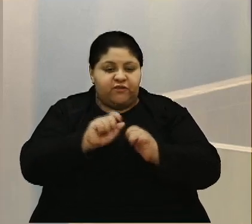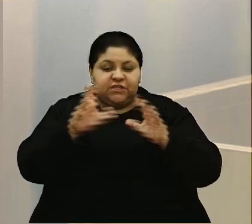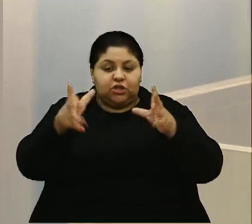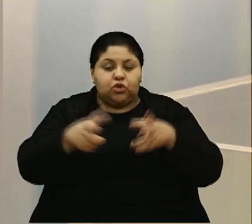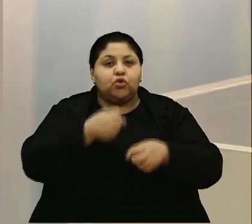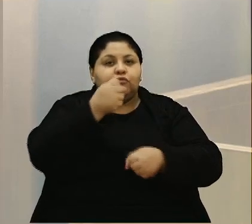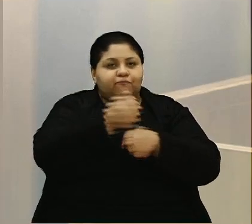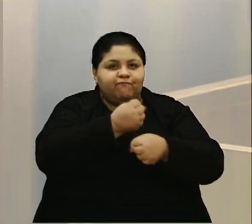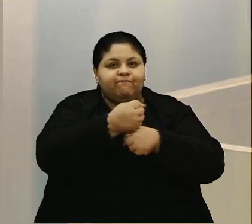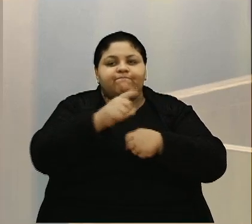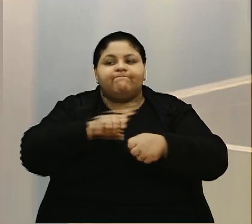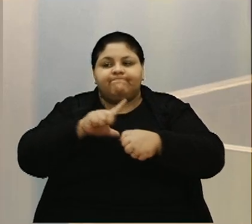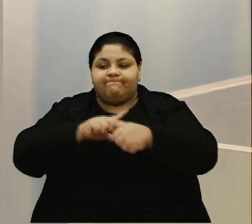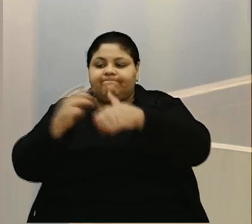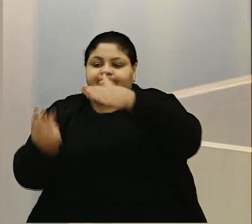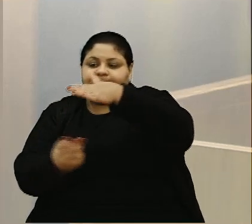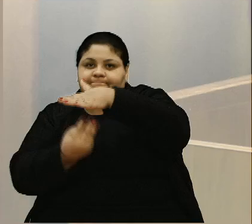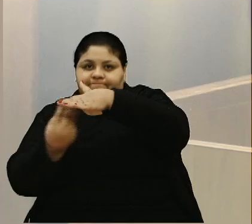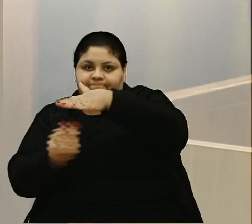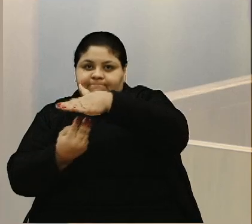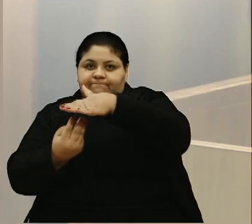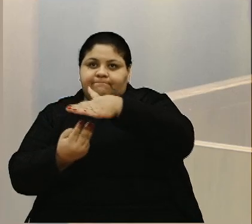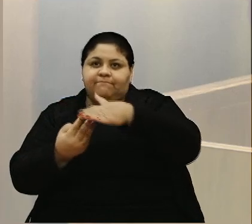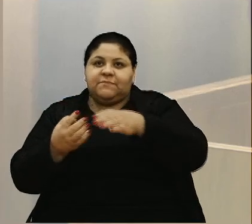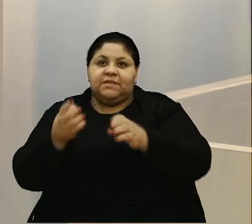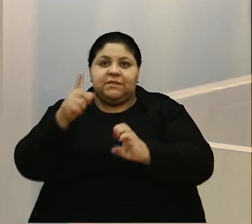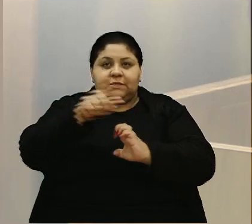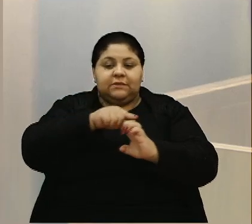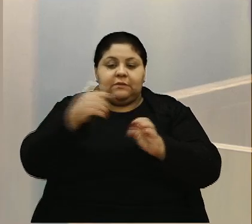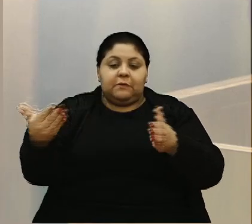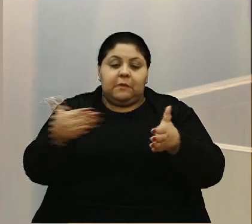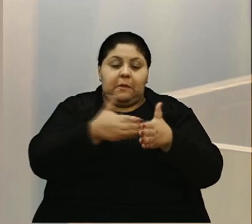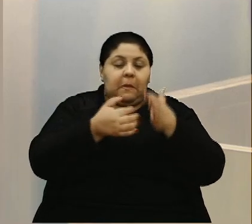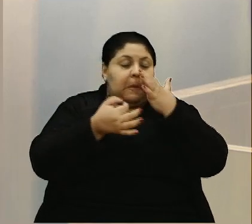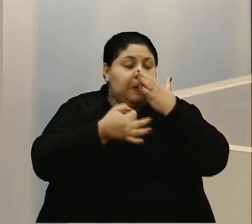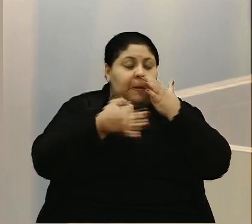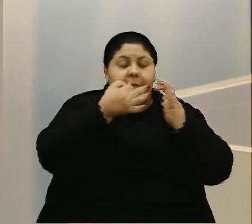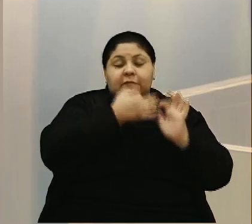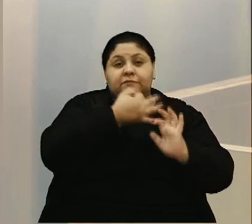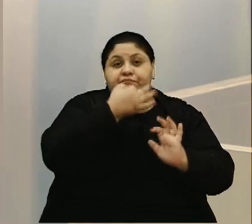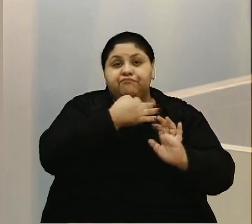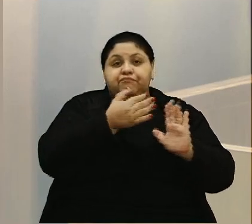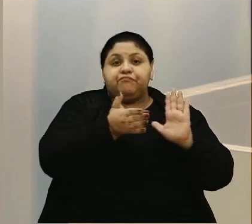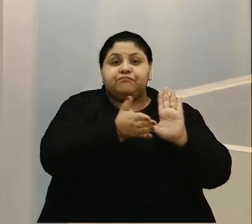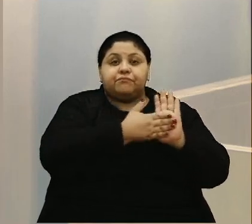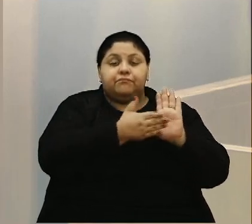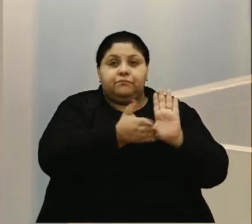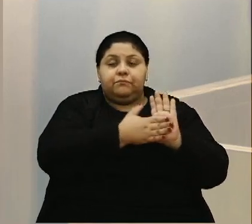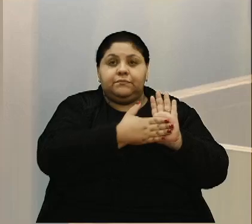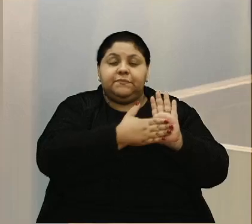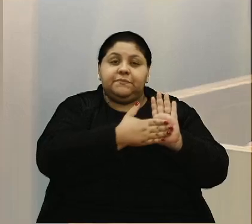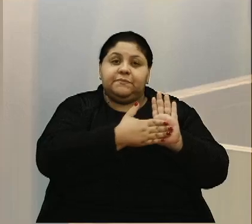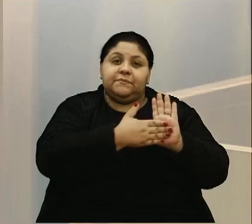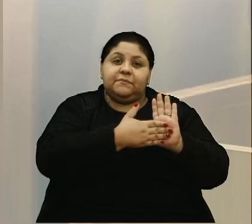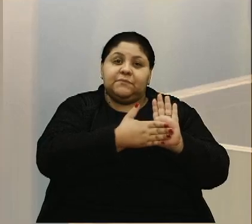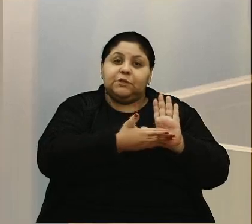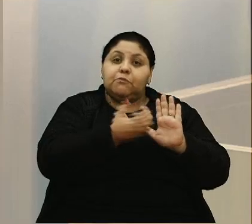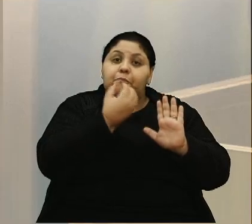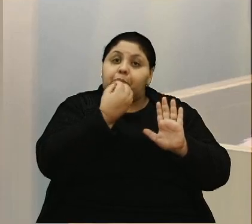ser terceirizada. Essas empresas rumam a Caxias do Sul com uma proposta